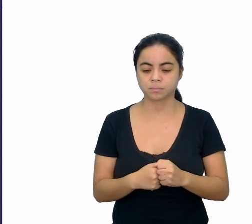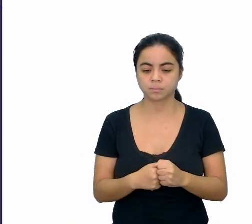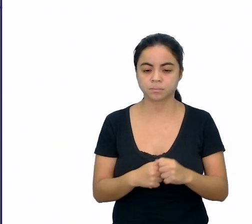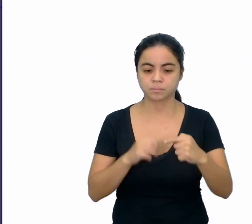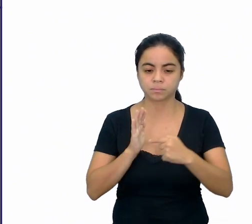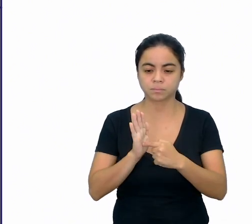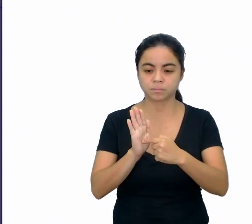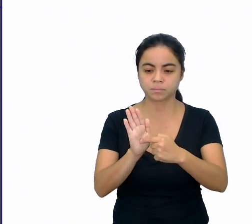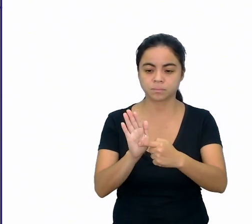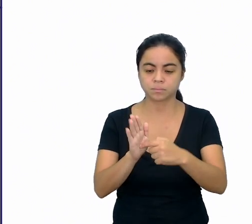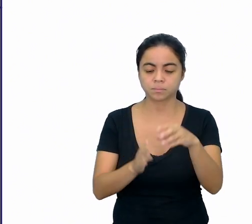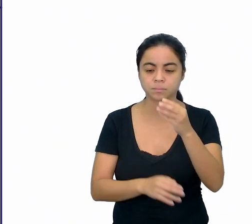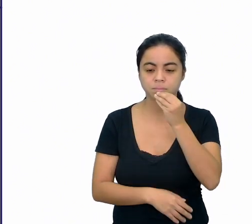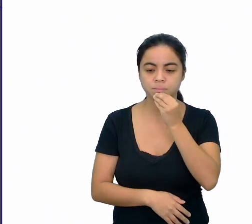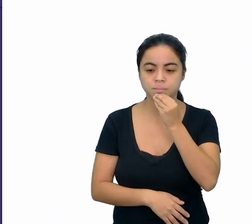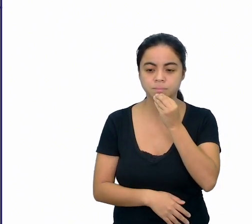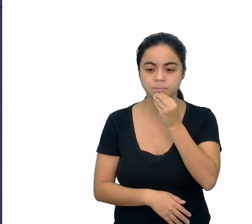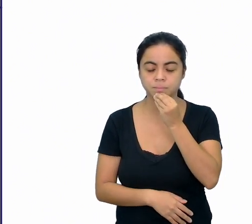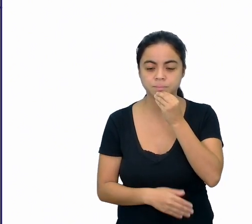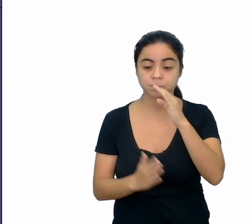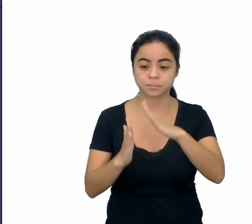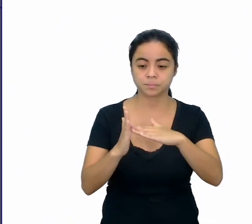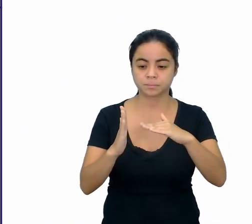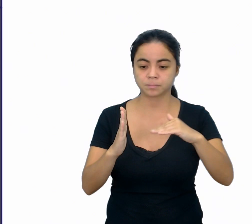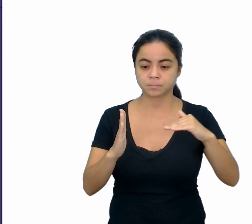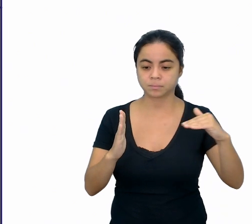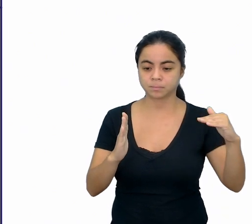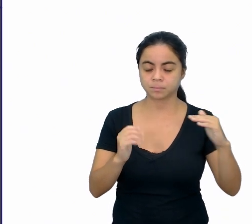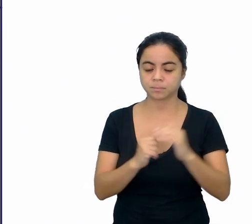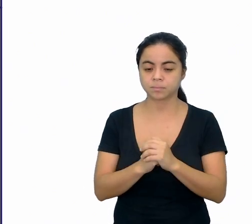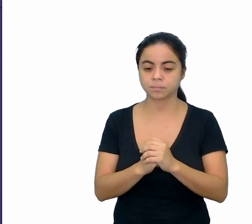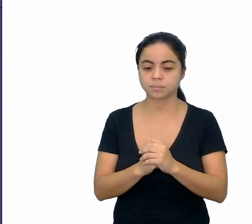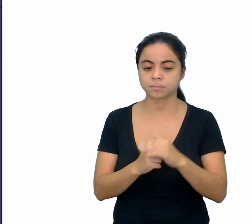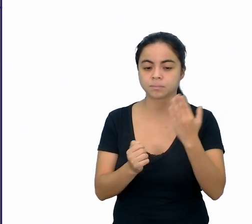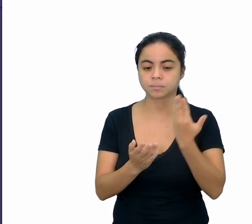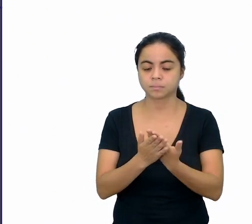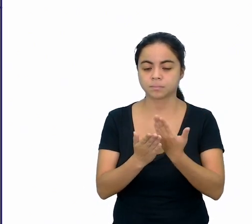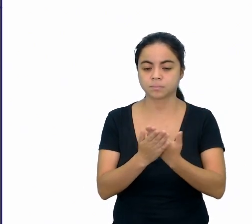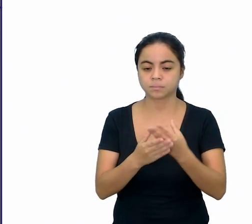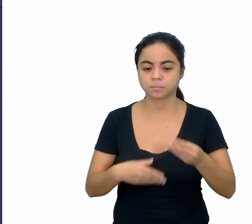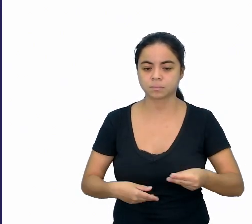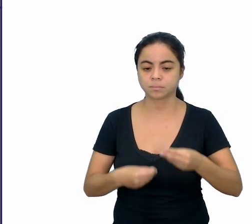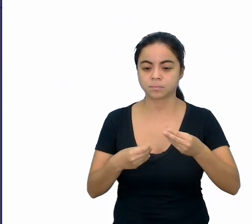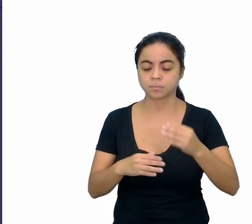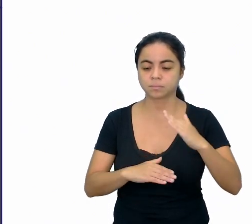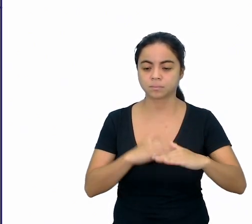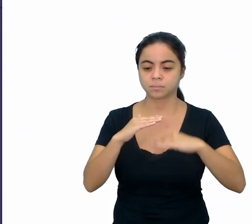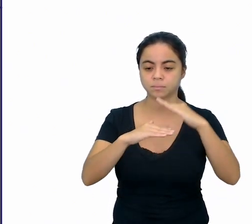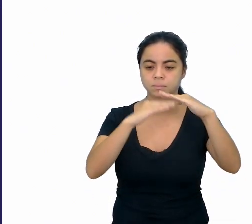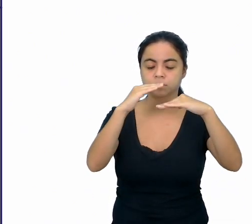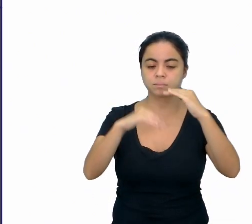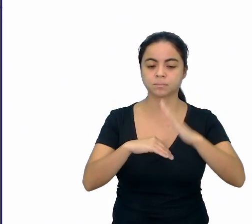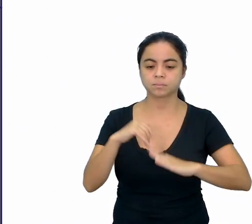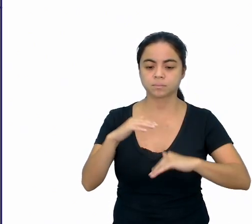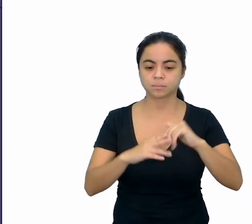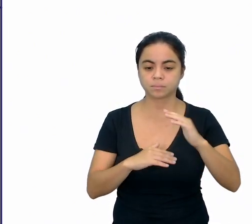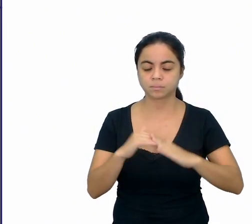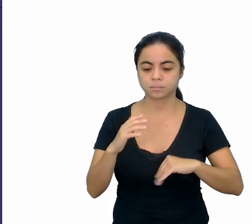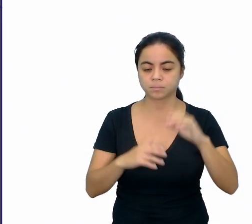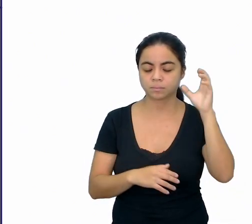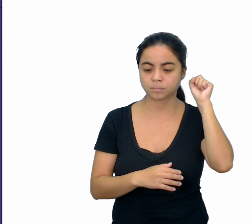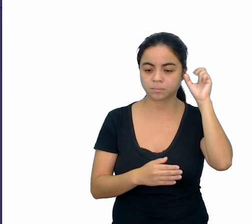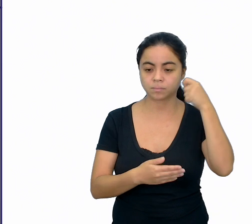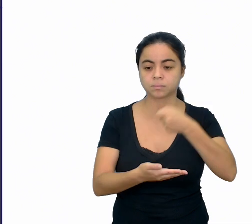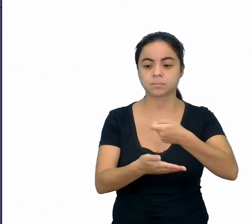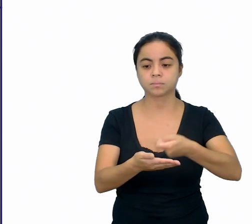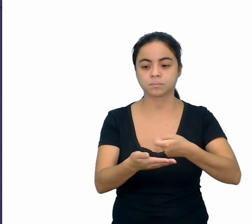uma oportunidade de fruição estética, a aula proporciona o desenvolvimento de habilidades de escuta de textos mais